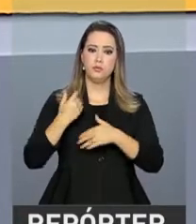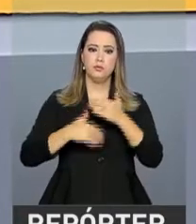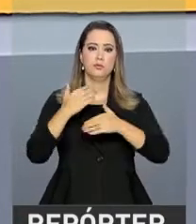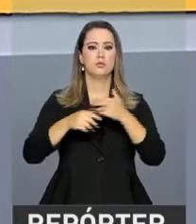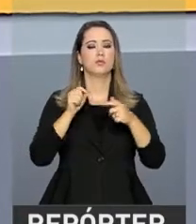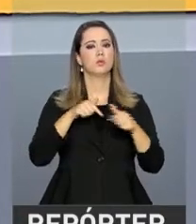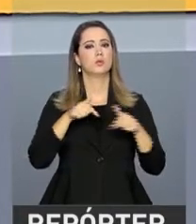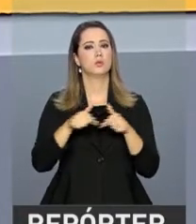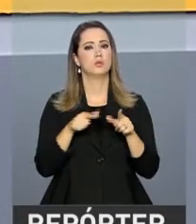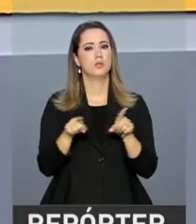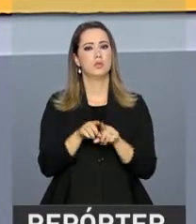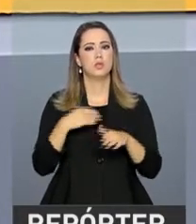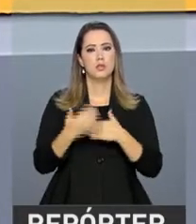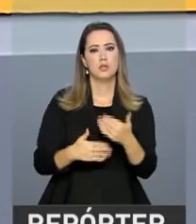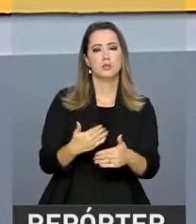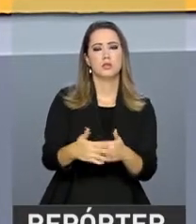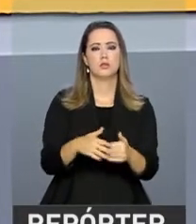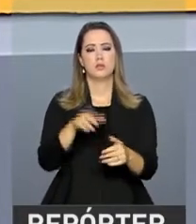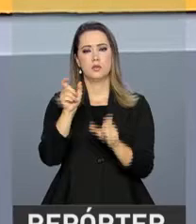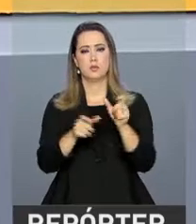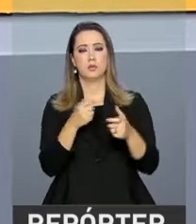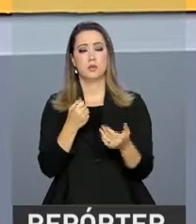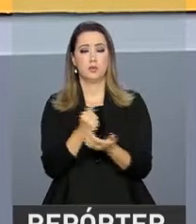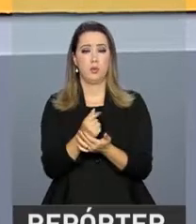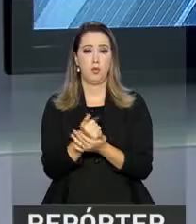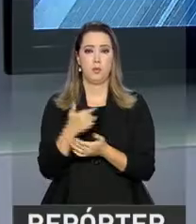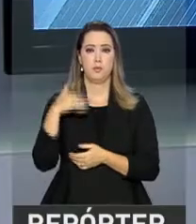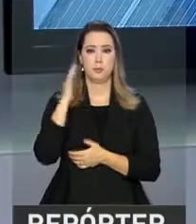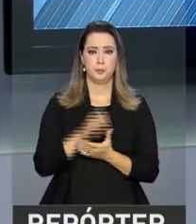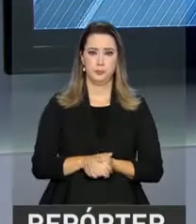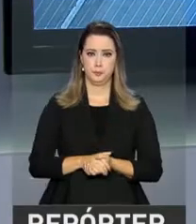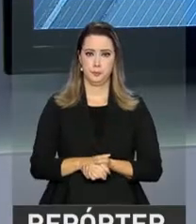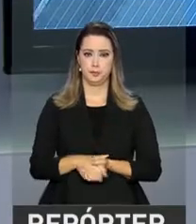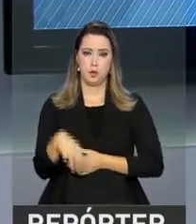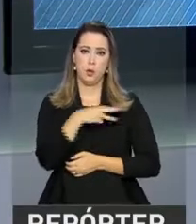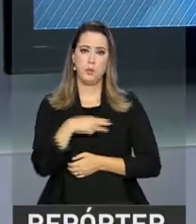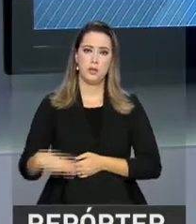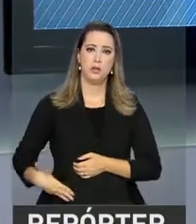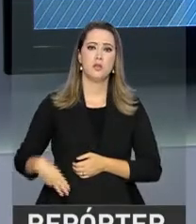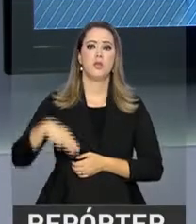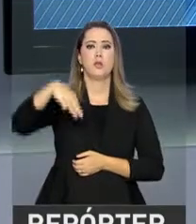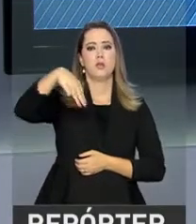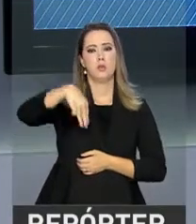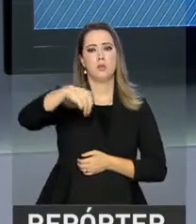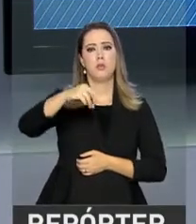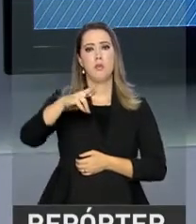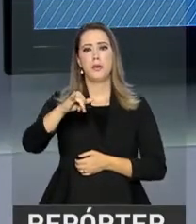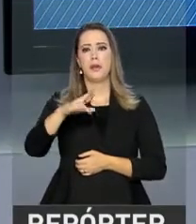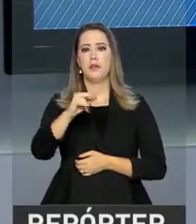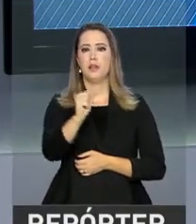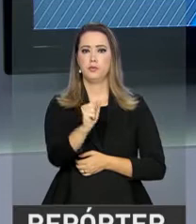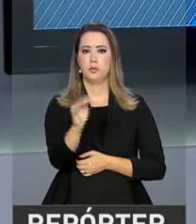do mercado de trabalho e evolução da confiança dos consumidores o ministro da secretaria geral da presidência moreira